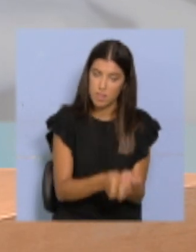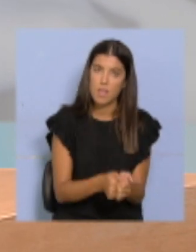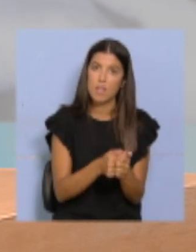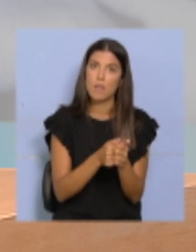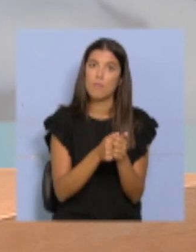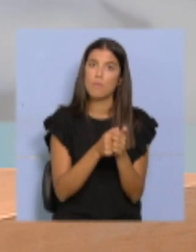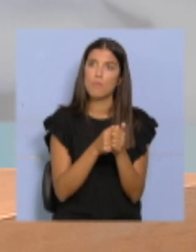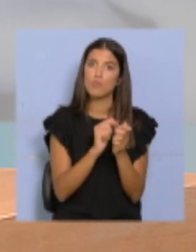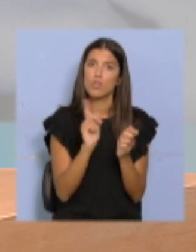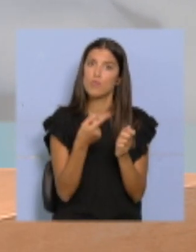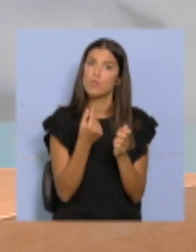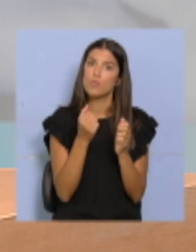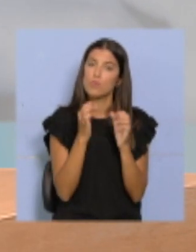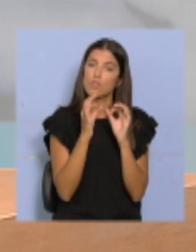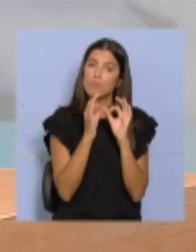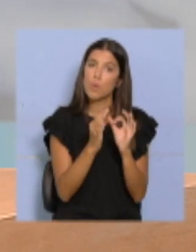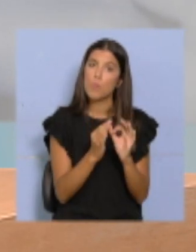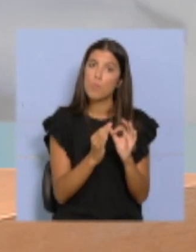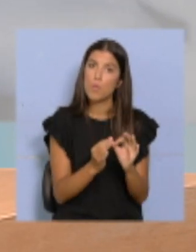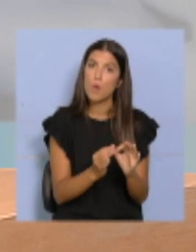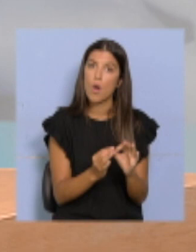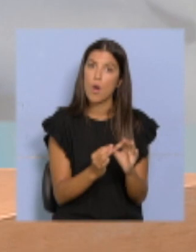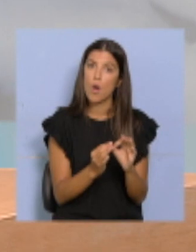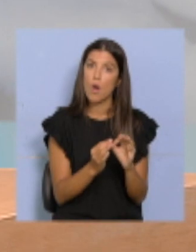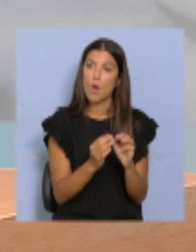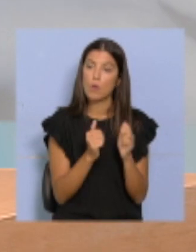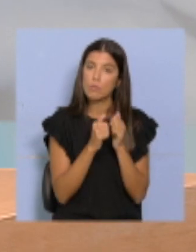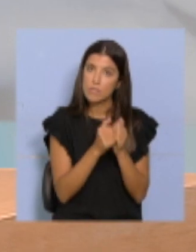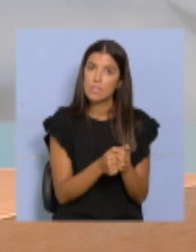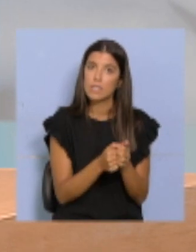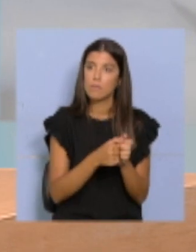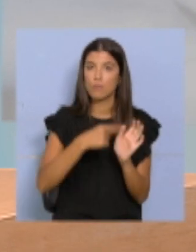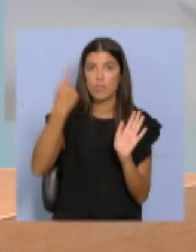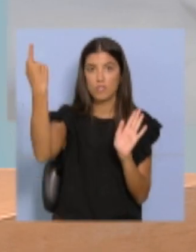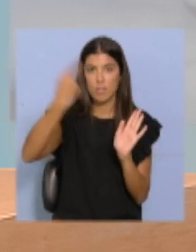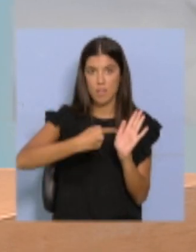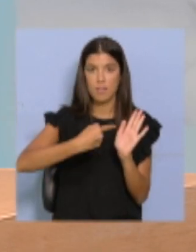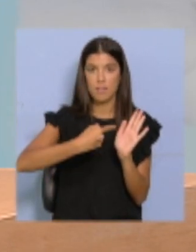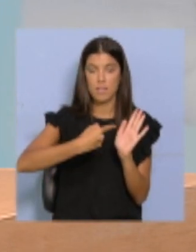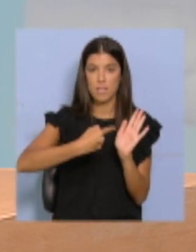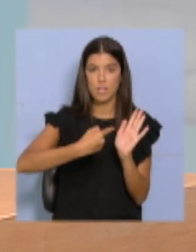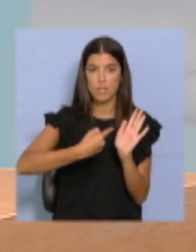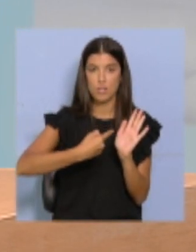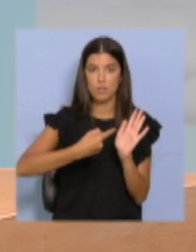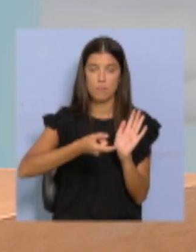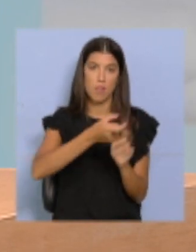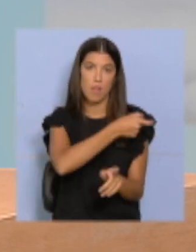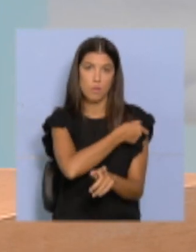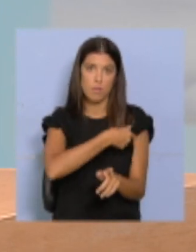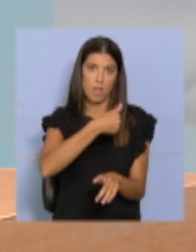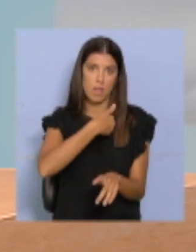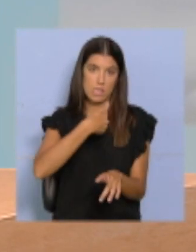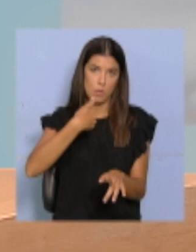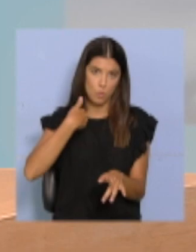que deve estar, de acordo também com as medidas que são, ou as diretrizes que são emanadas pelas autoridades de saúde. E